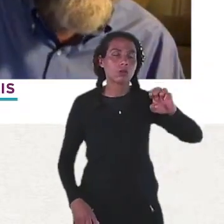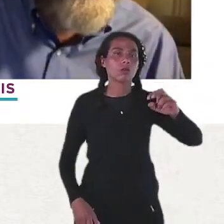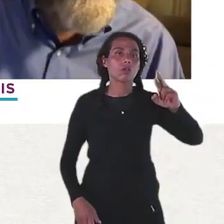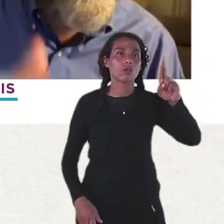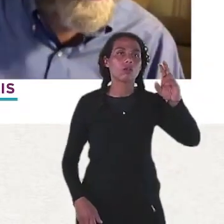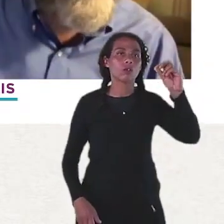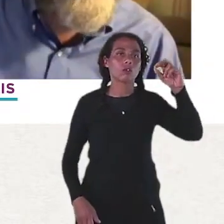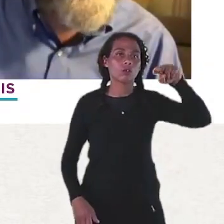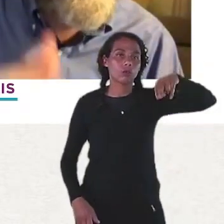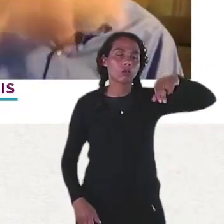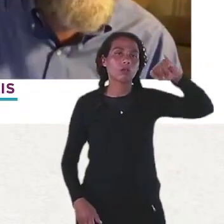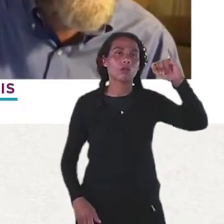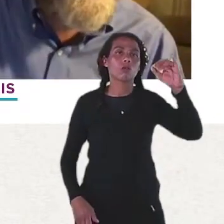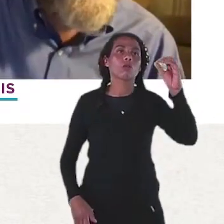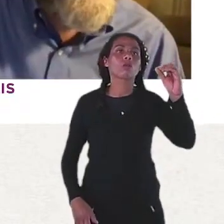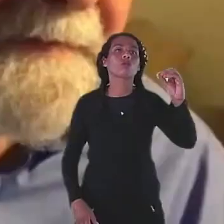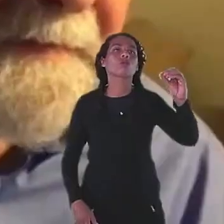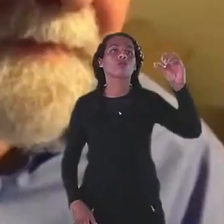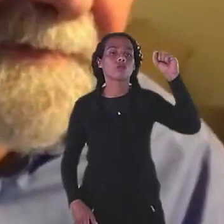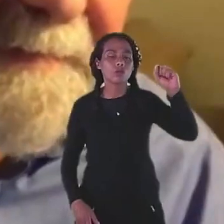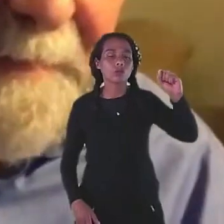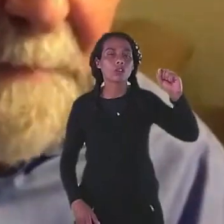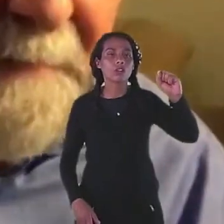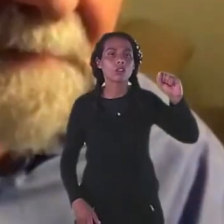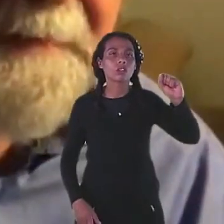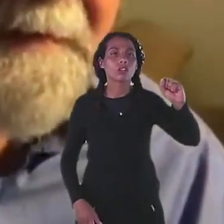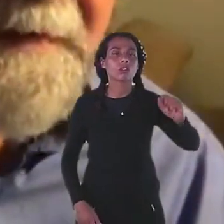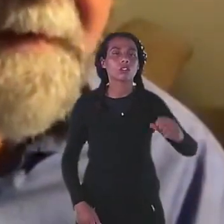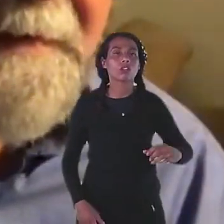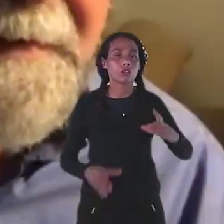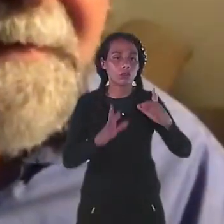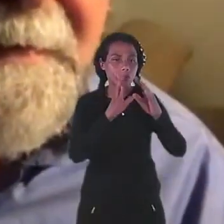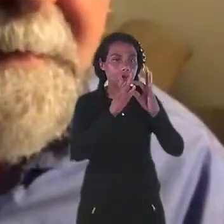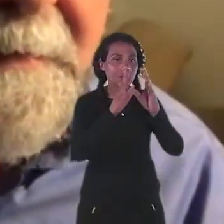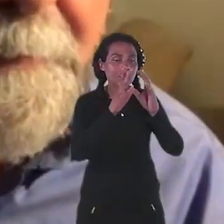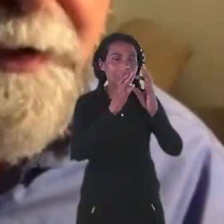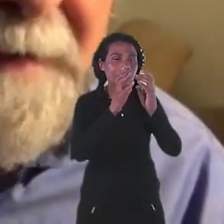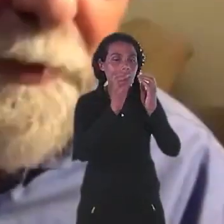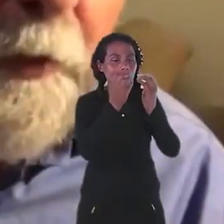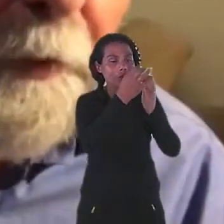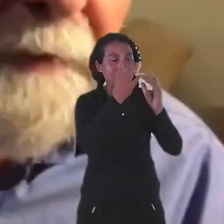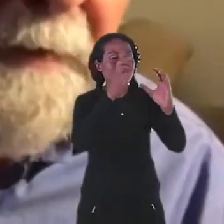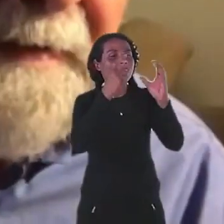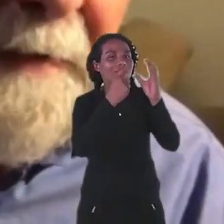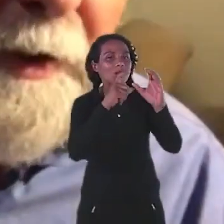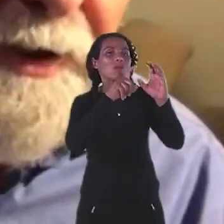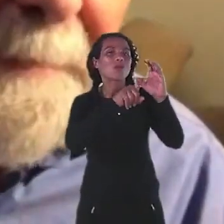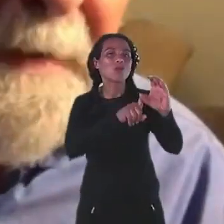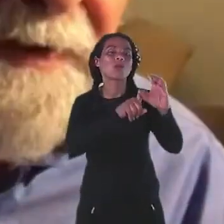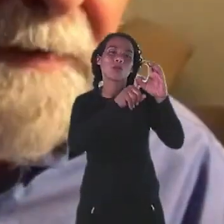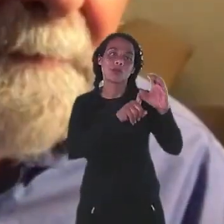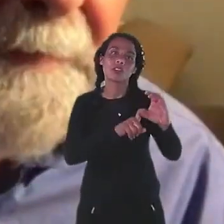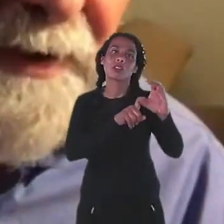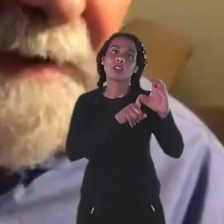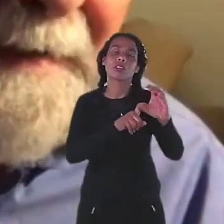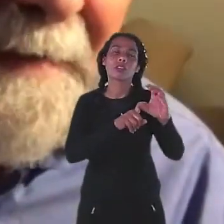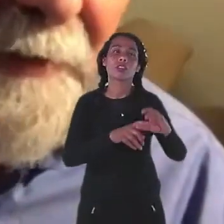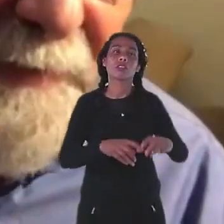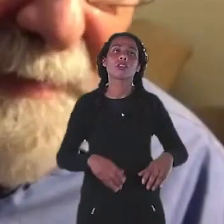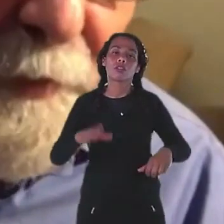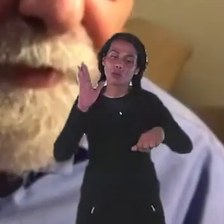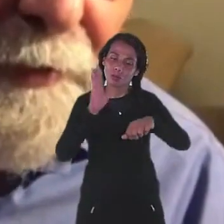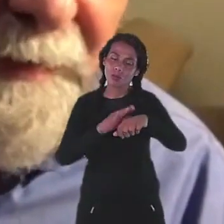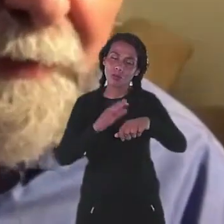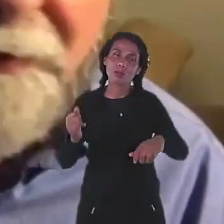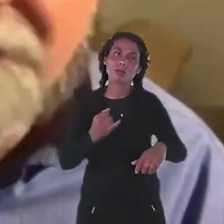múltiplas escalas, da atômica até a sistêmica, porque eles computam analogicamente para